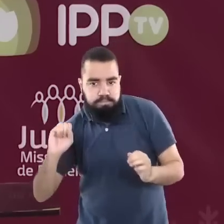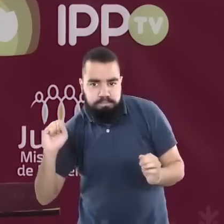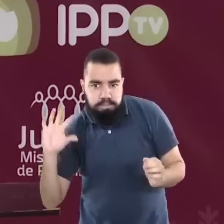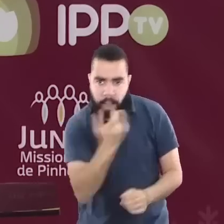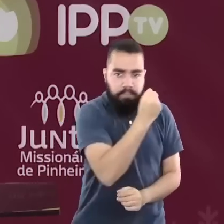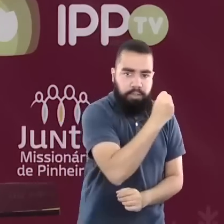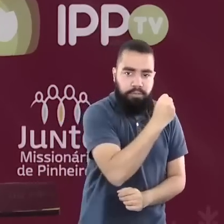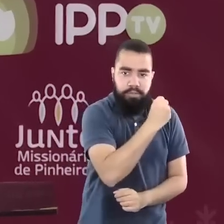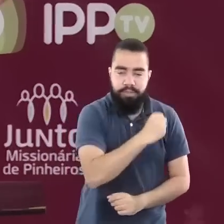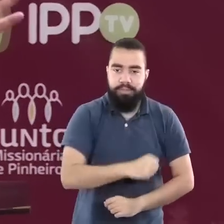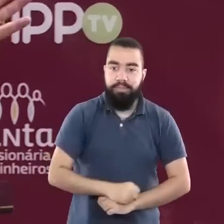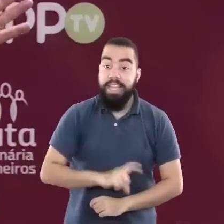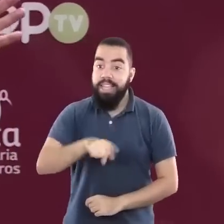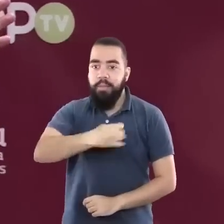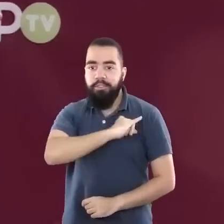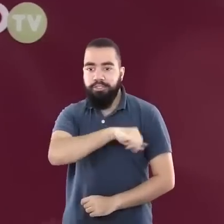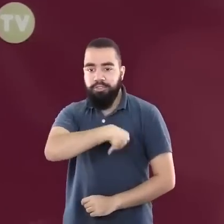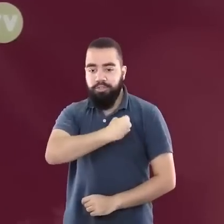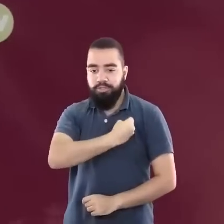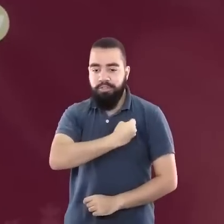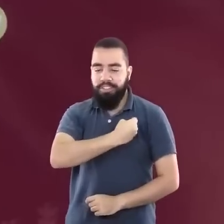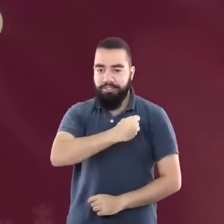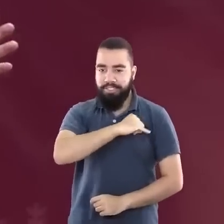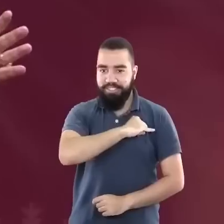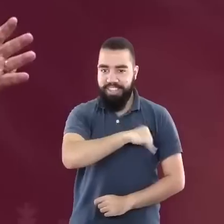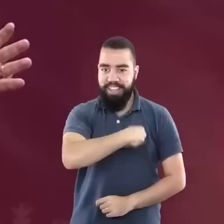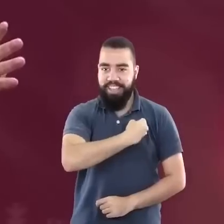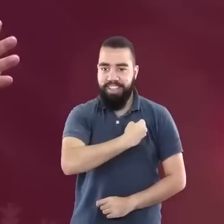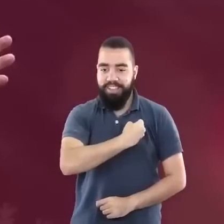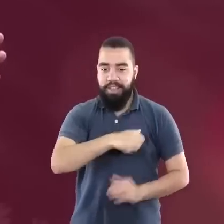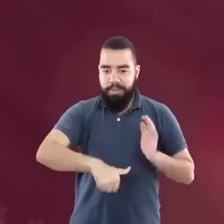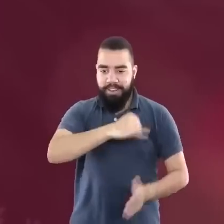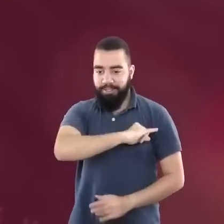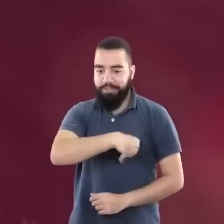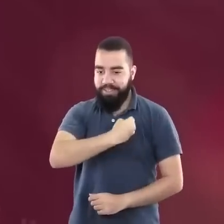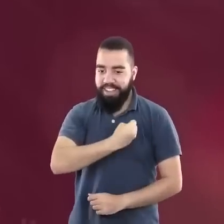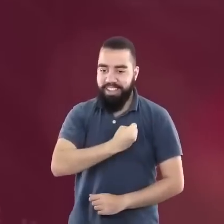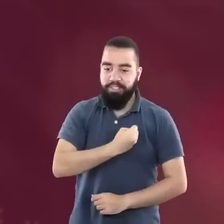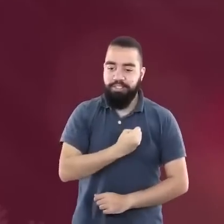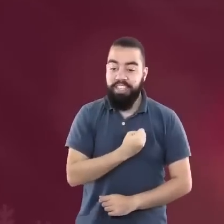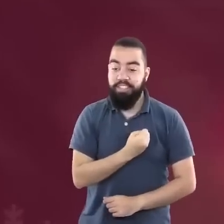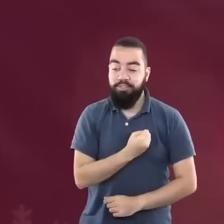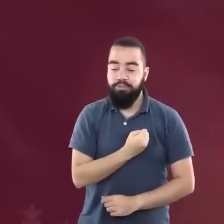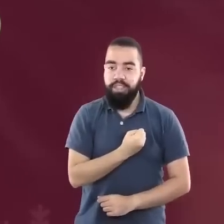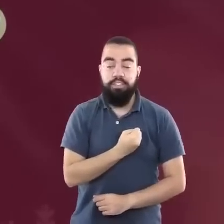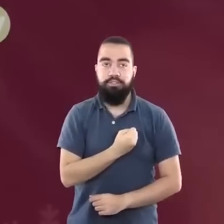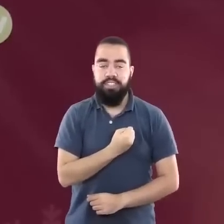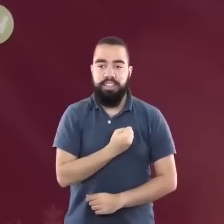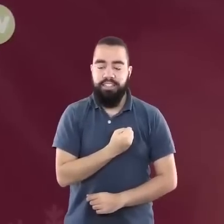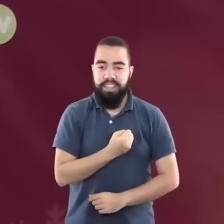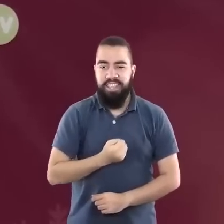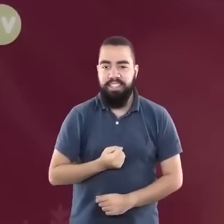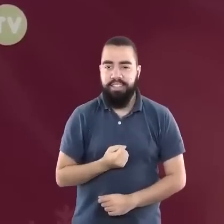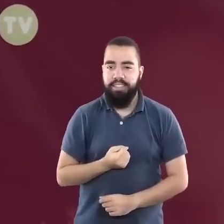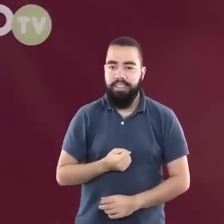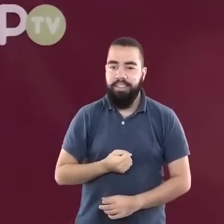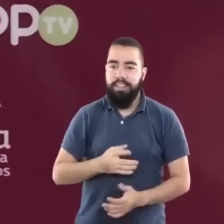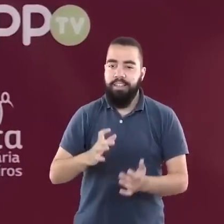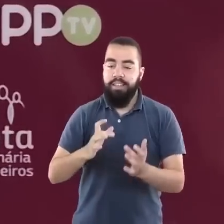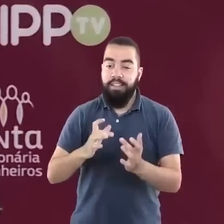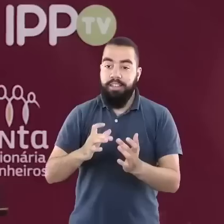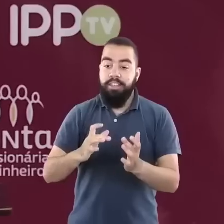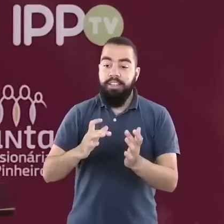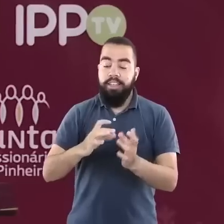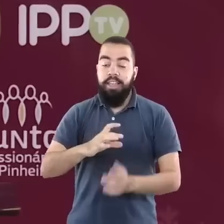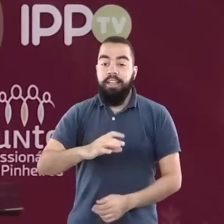coisas primeira de João nos apresenta Jesus Como o advogado